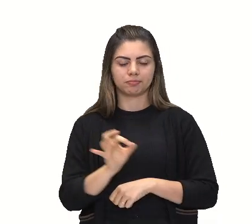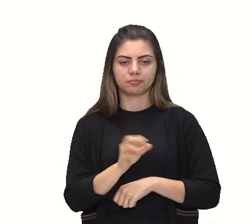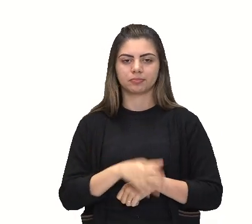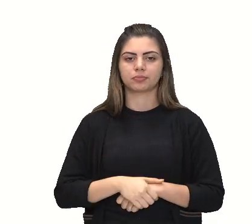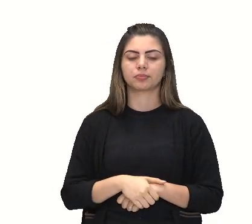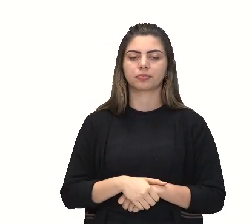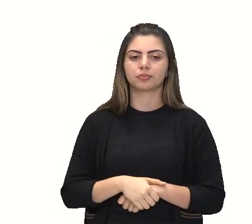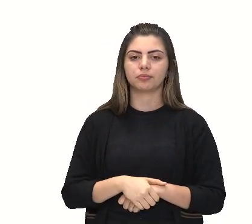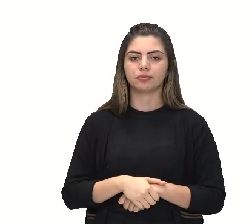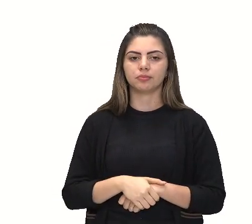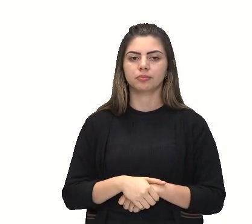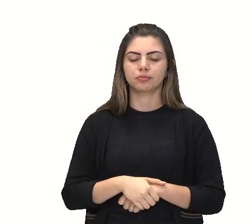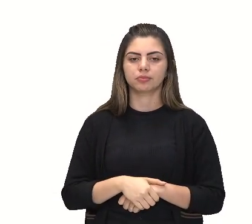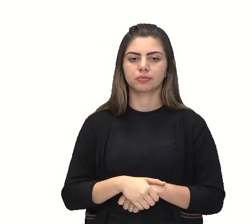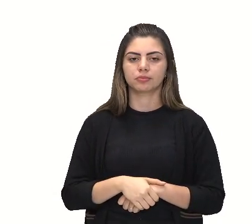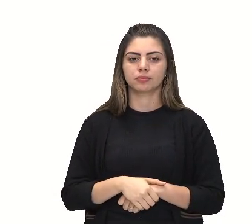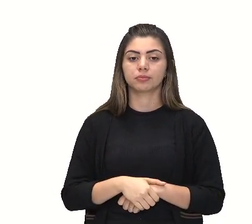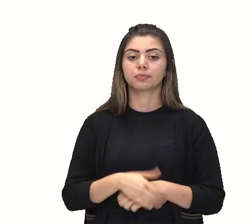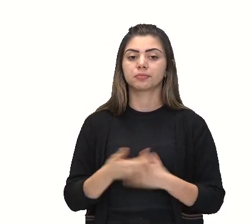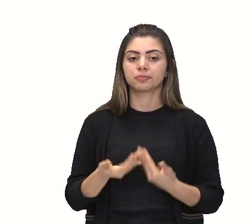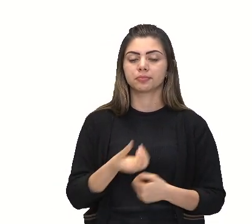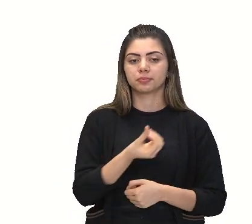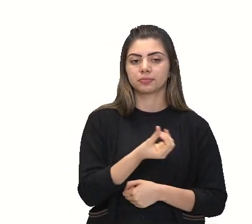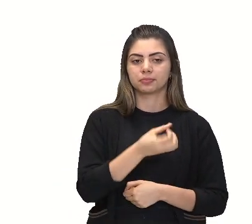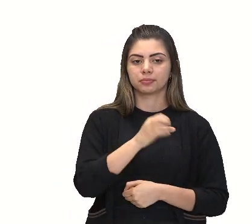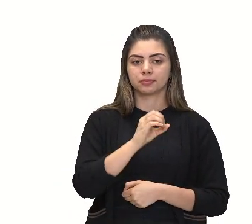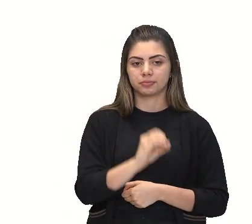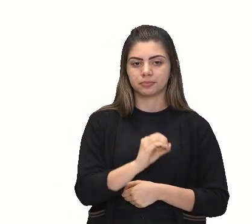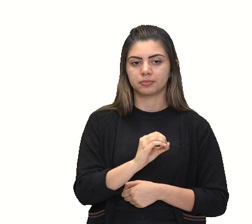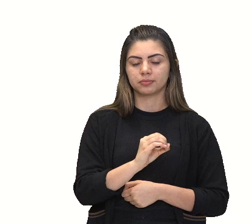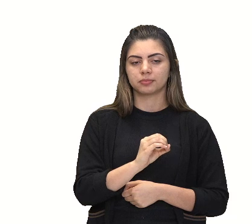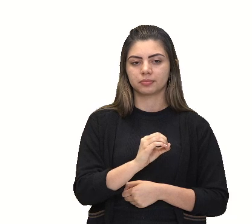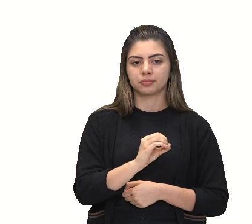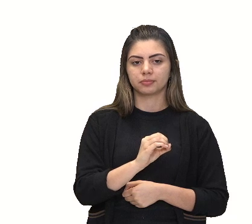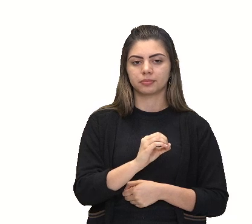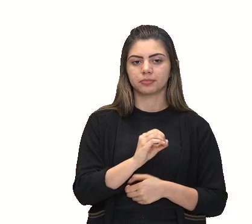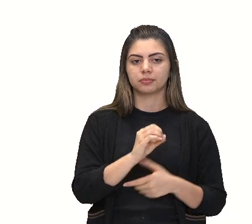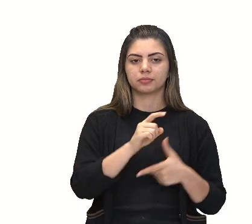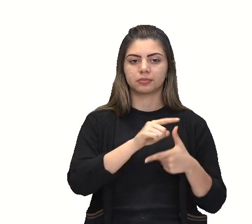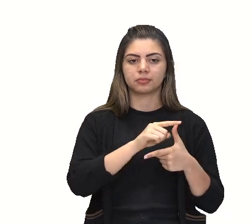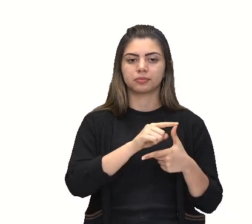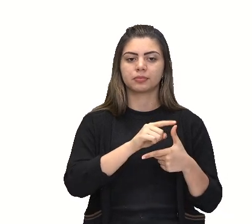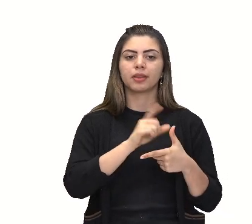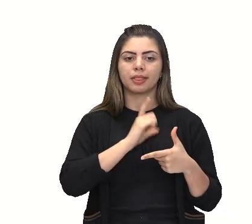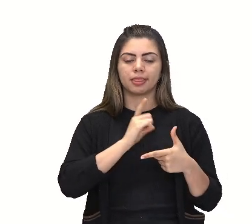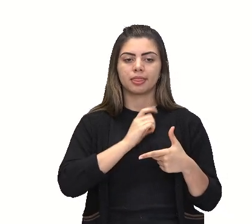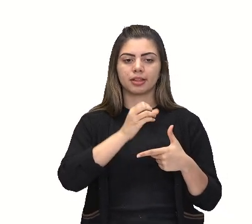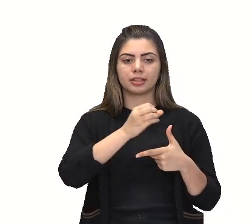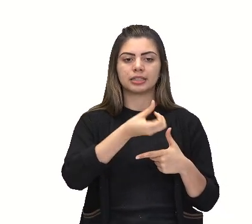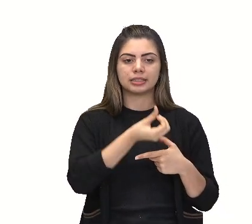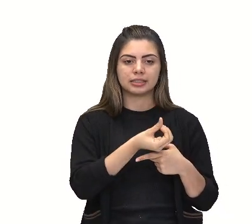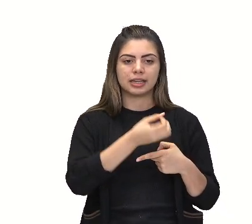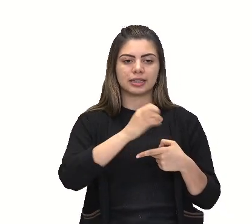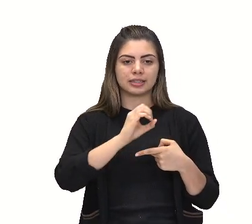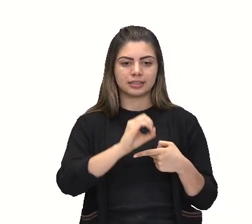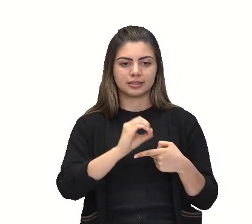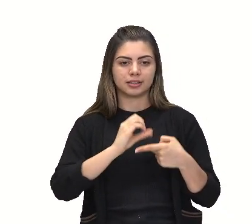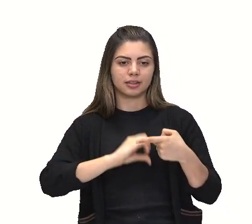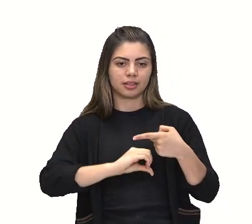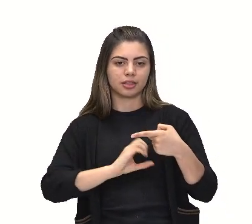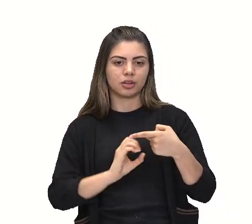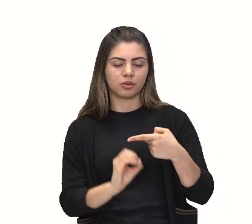Então vamos lá, olha, 60, né, está para 90, assim